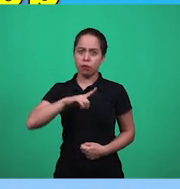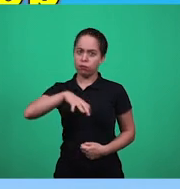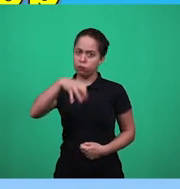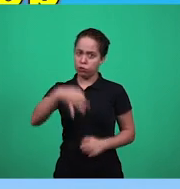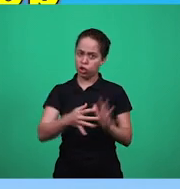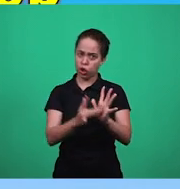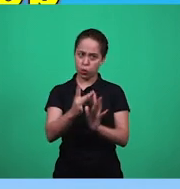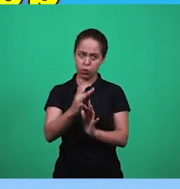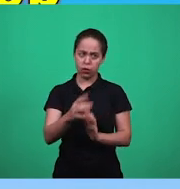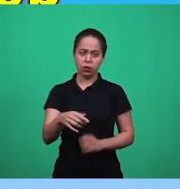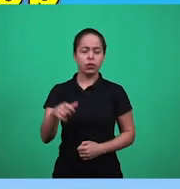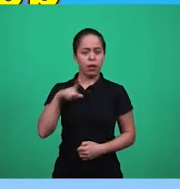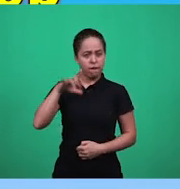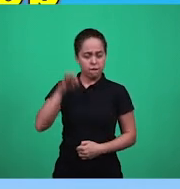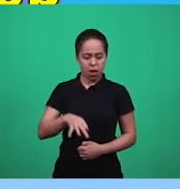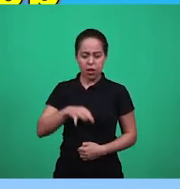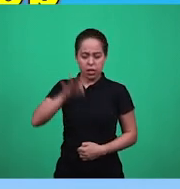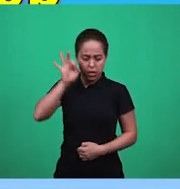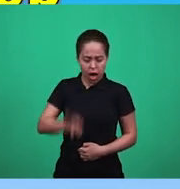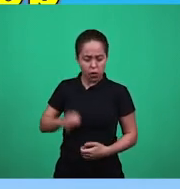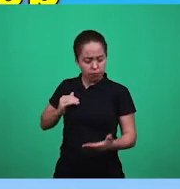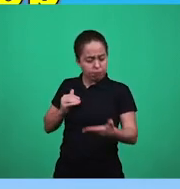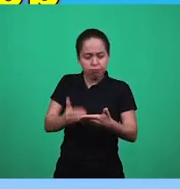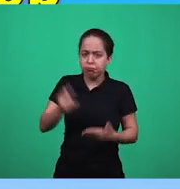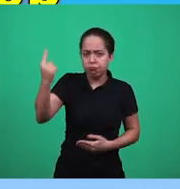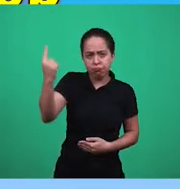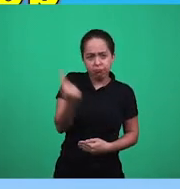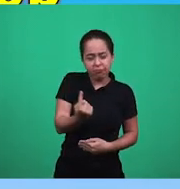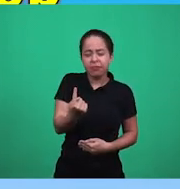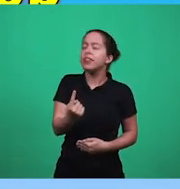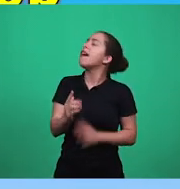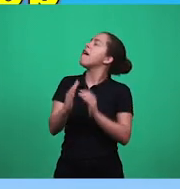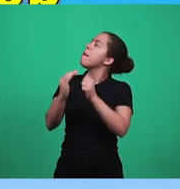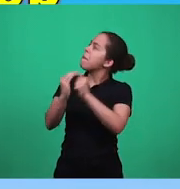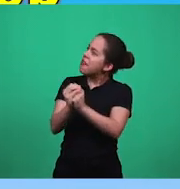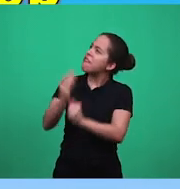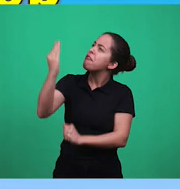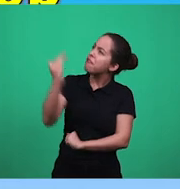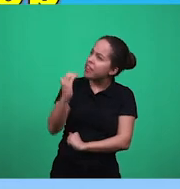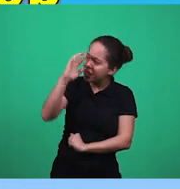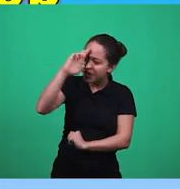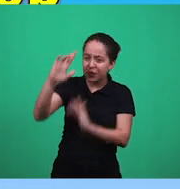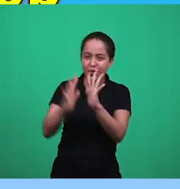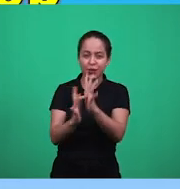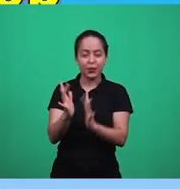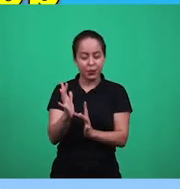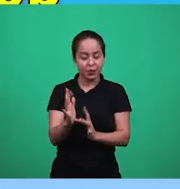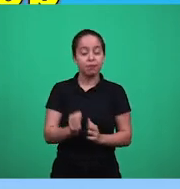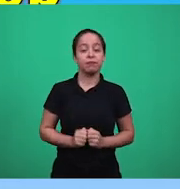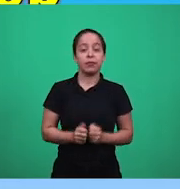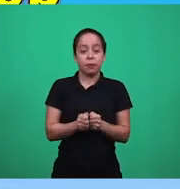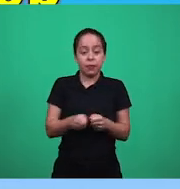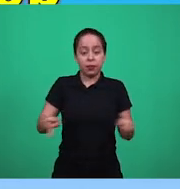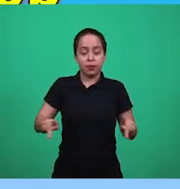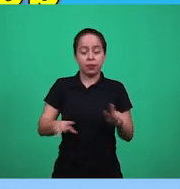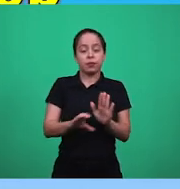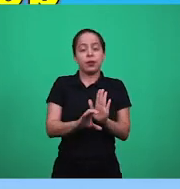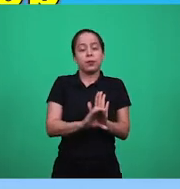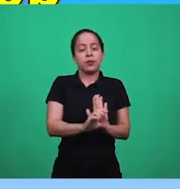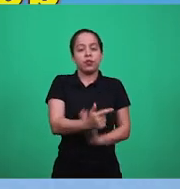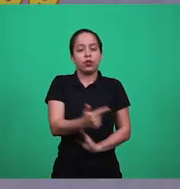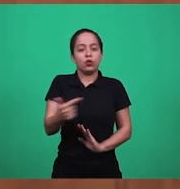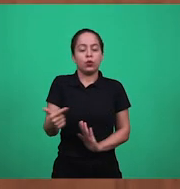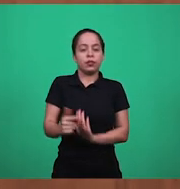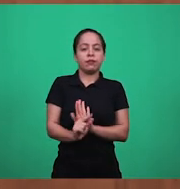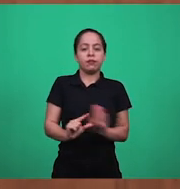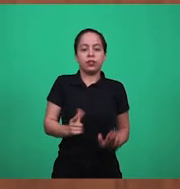Certamente cedo venho, amém, ora vem Senhor Jesus, Apocalipse 22:20.